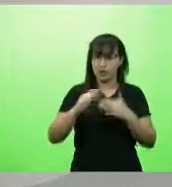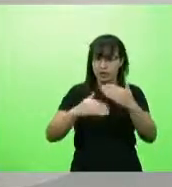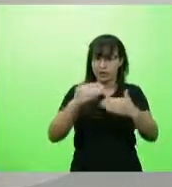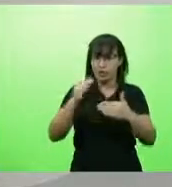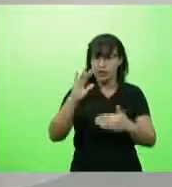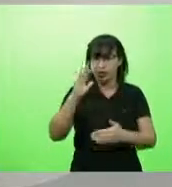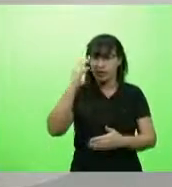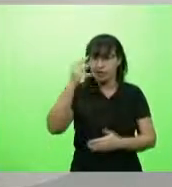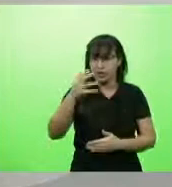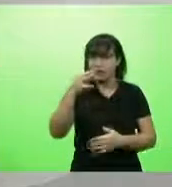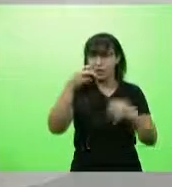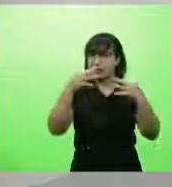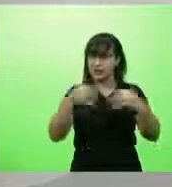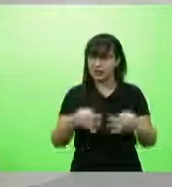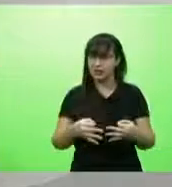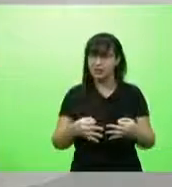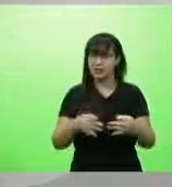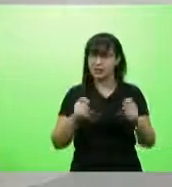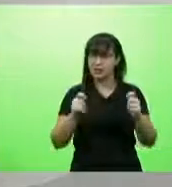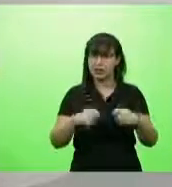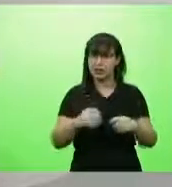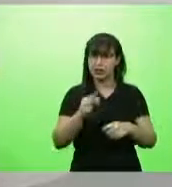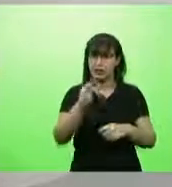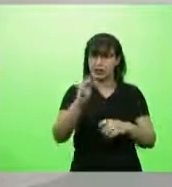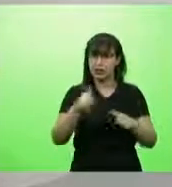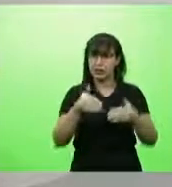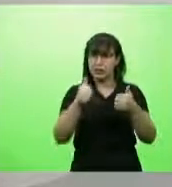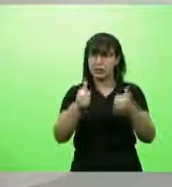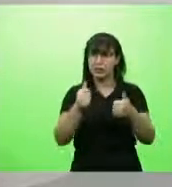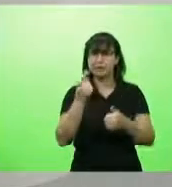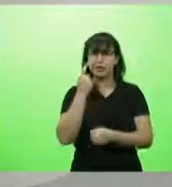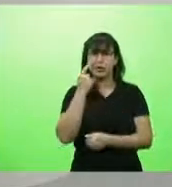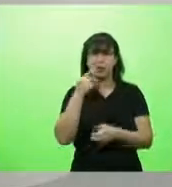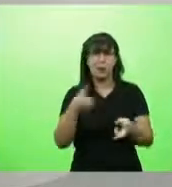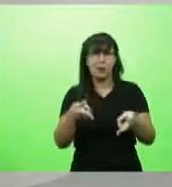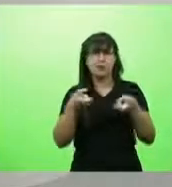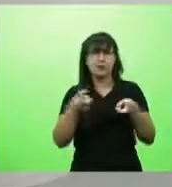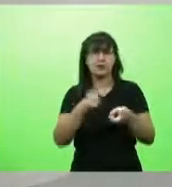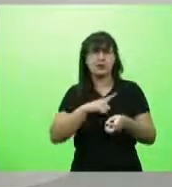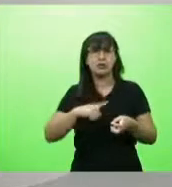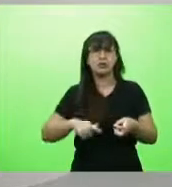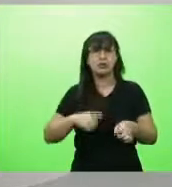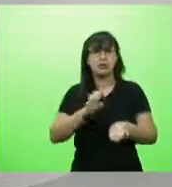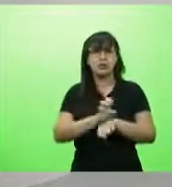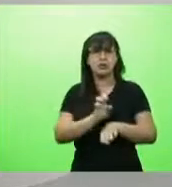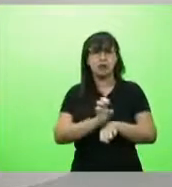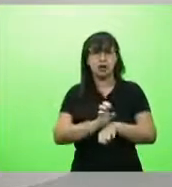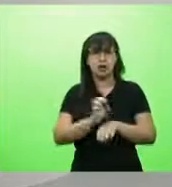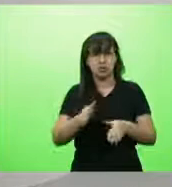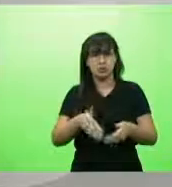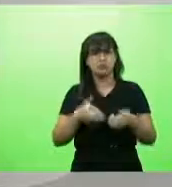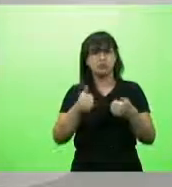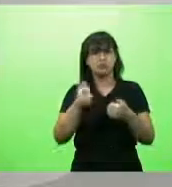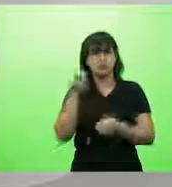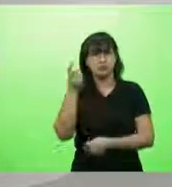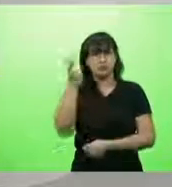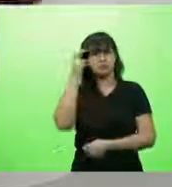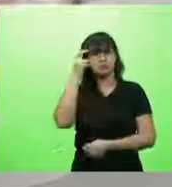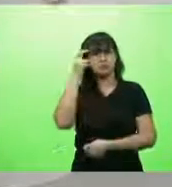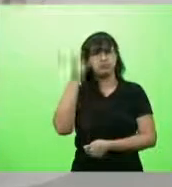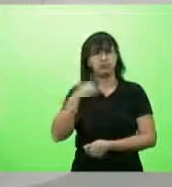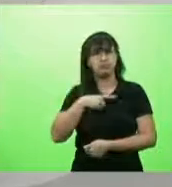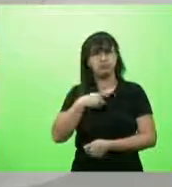resultado nesse sentido. E eu vejo o governo do Estado, senhor presidente, muito amadurecido. Nós, o